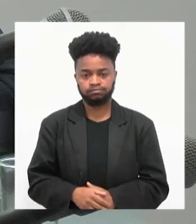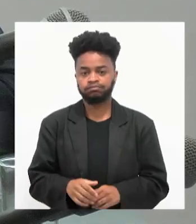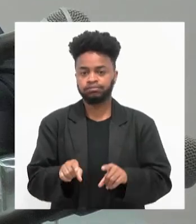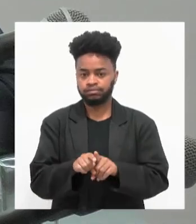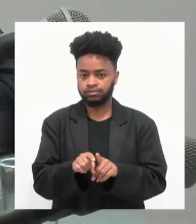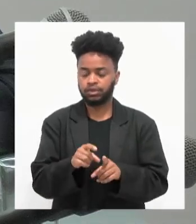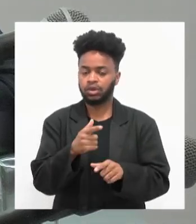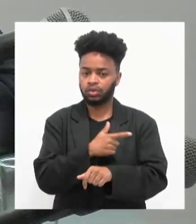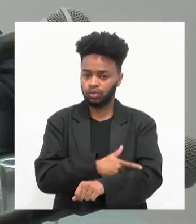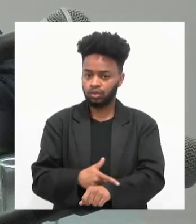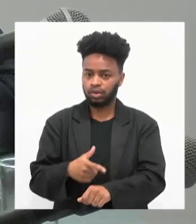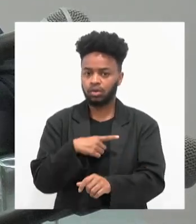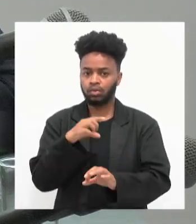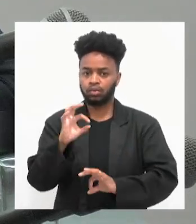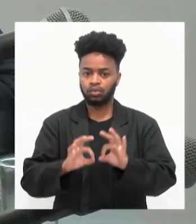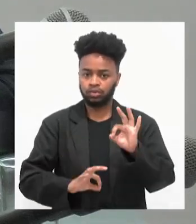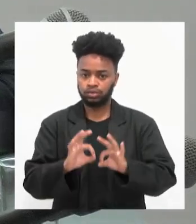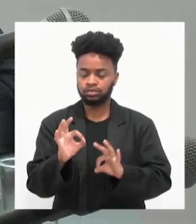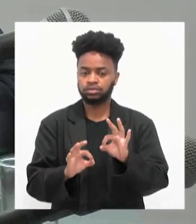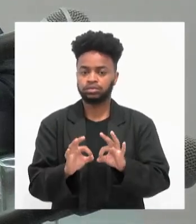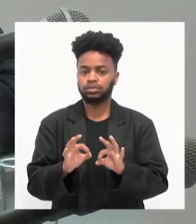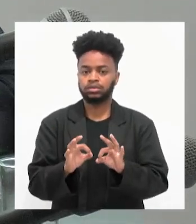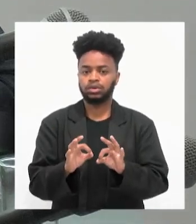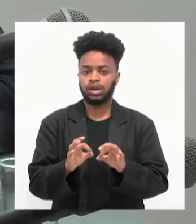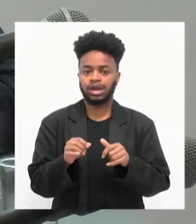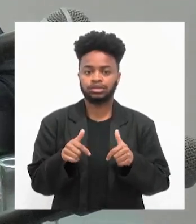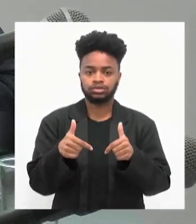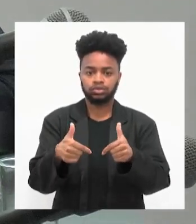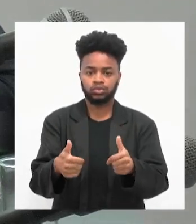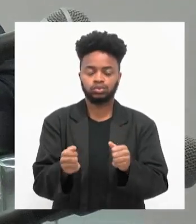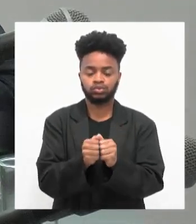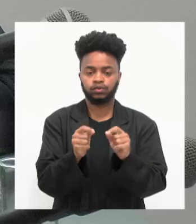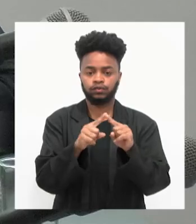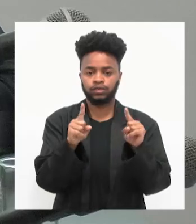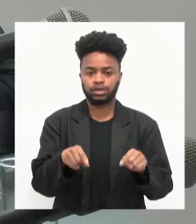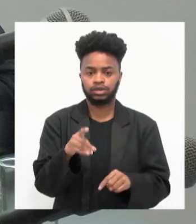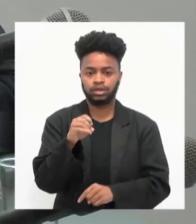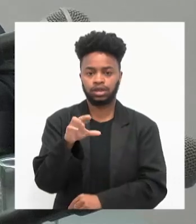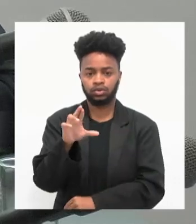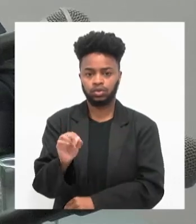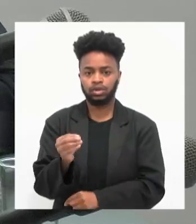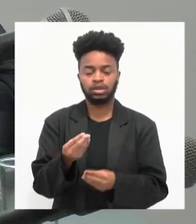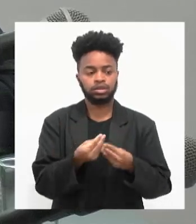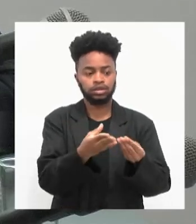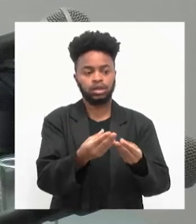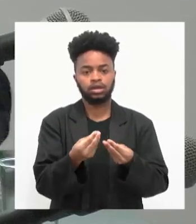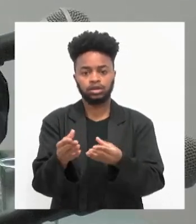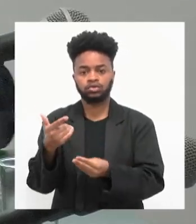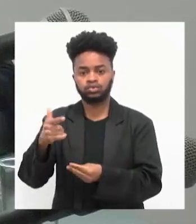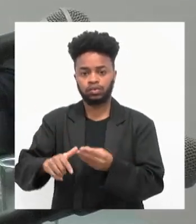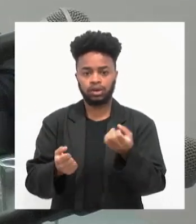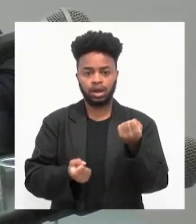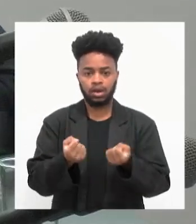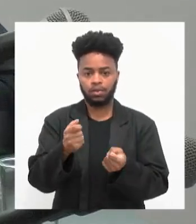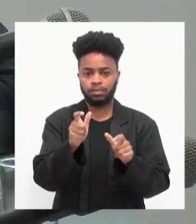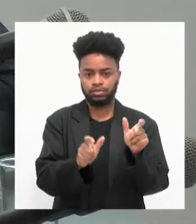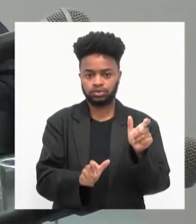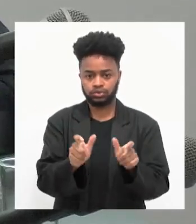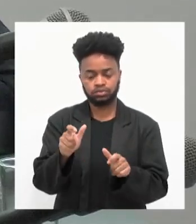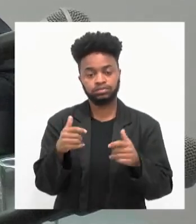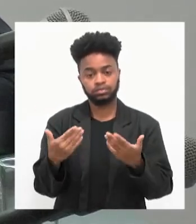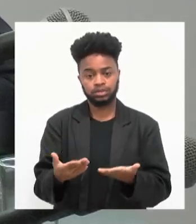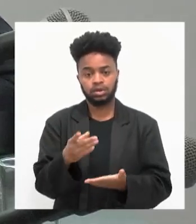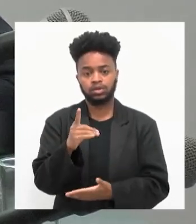solista, montou uma operação com os servidores do DETRO lá, que devolveram carros, veículos às pessoas, as motocicletas. Ou seja, o DETRO